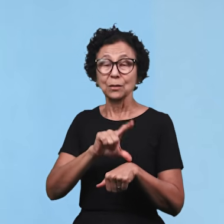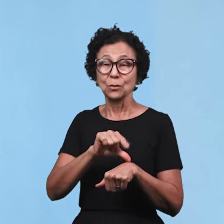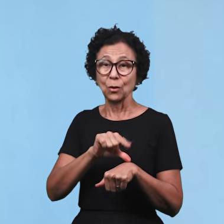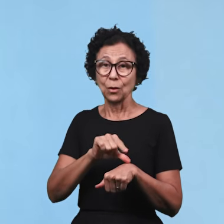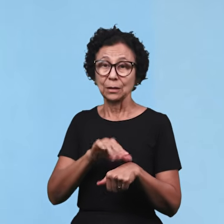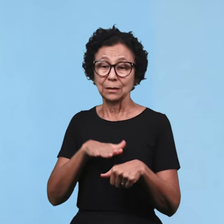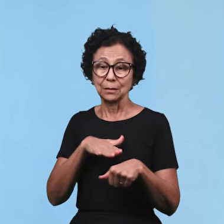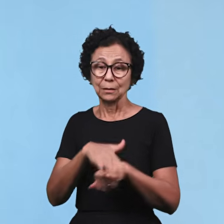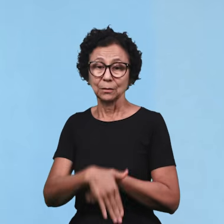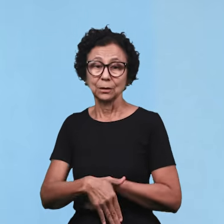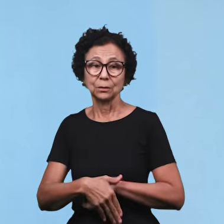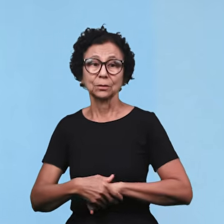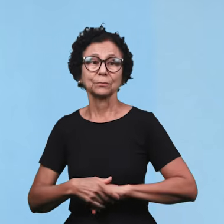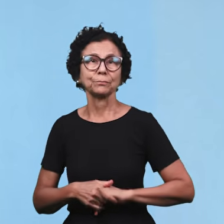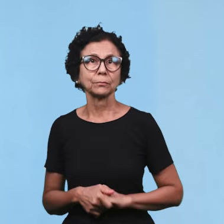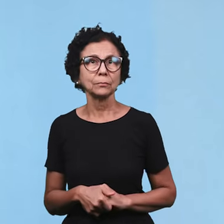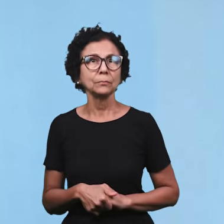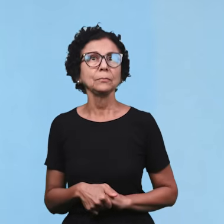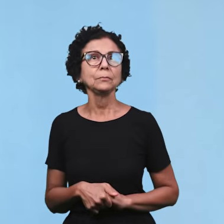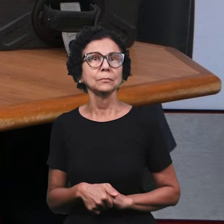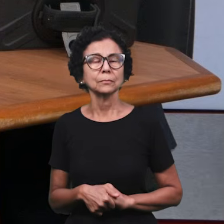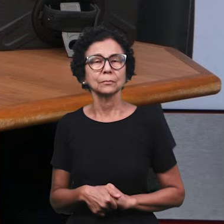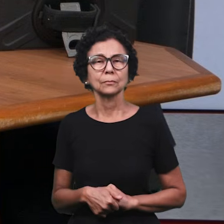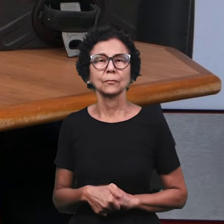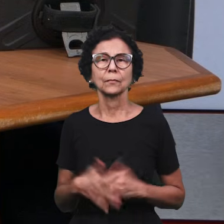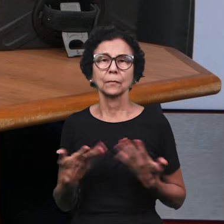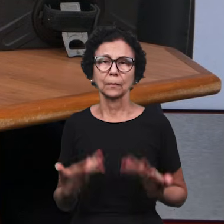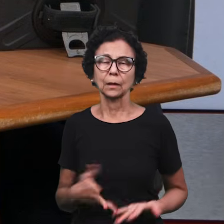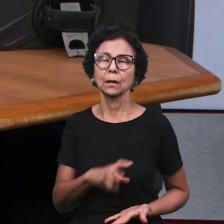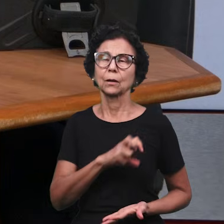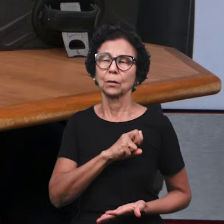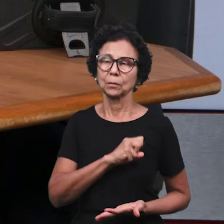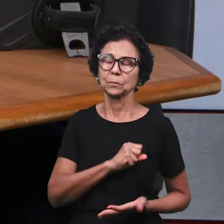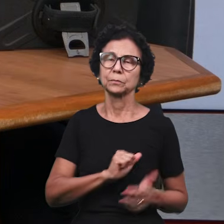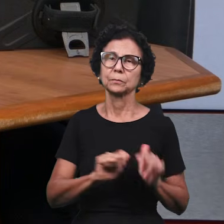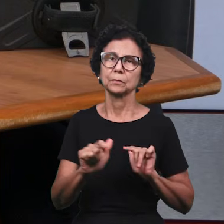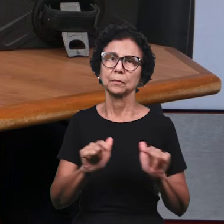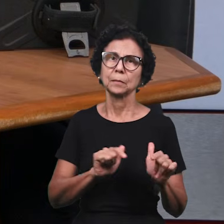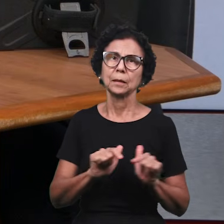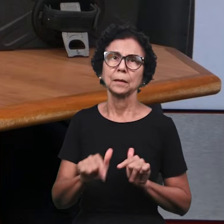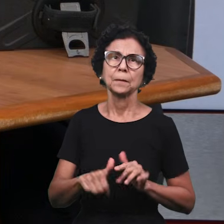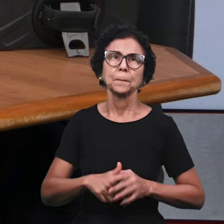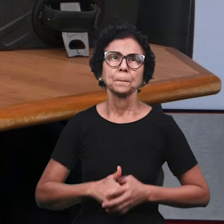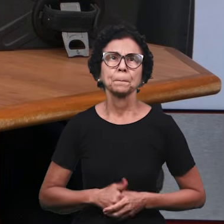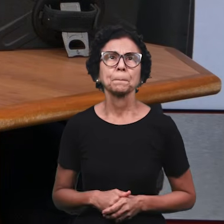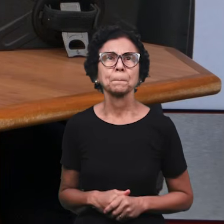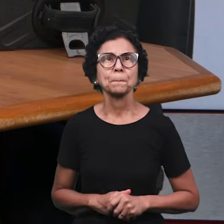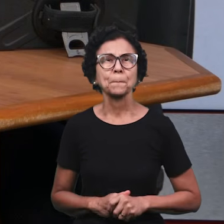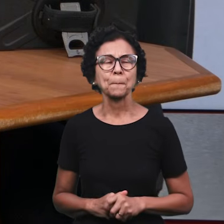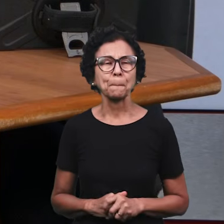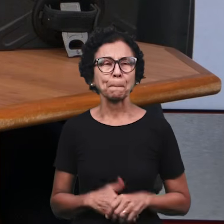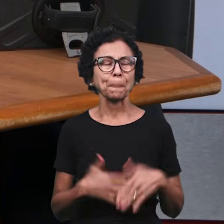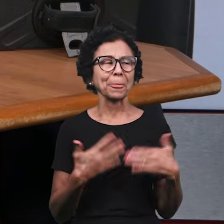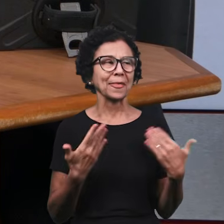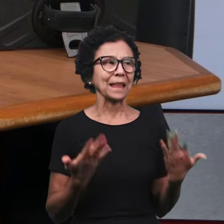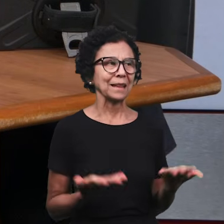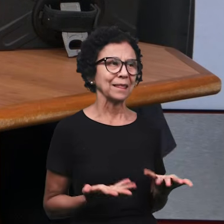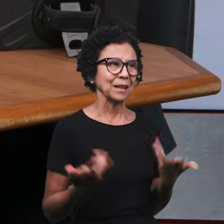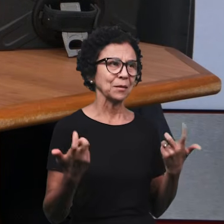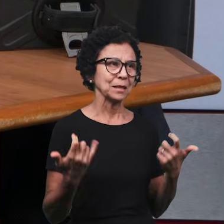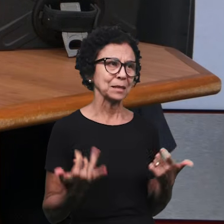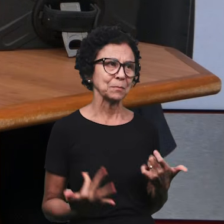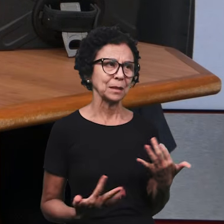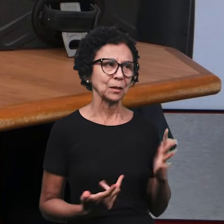graças a Deus. Então, sabendo aí que você ama o que você faz, eu queria que você falasse para o público como é que é